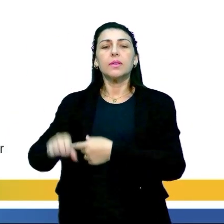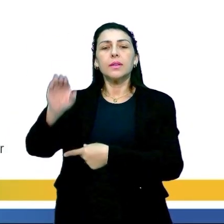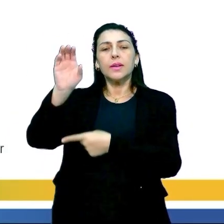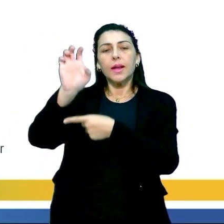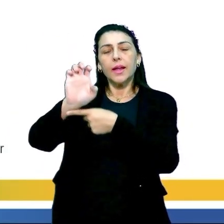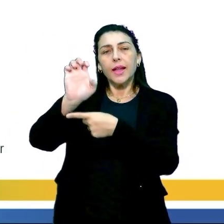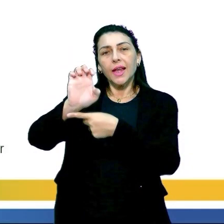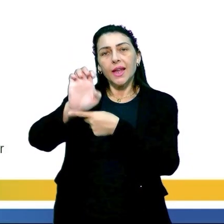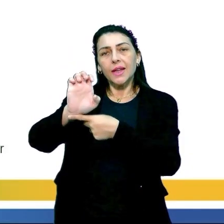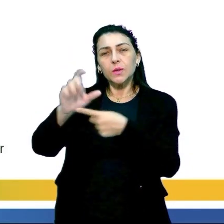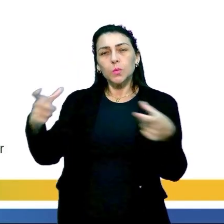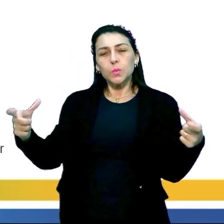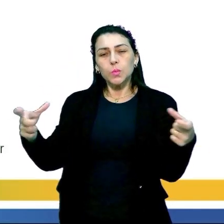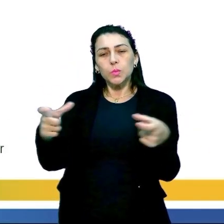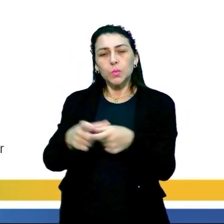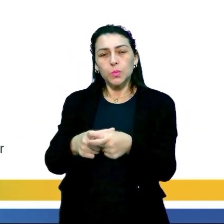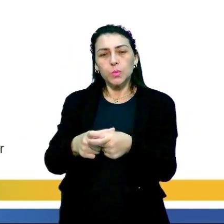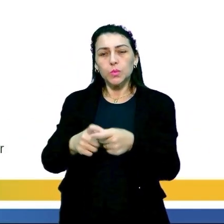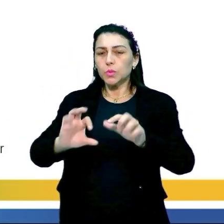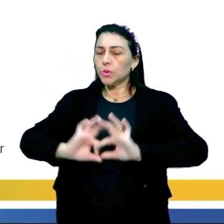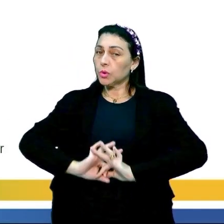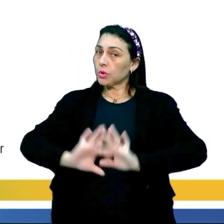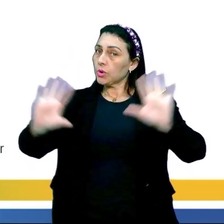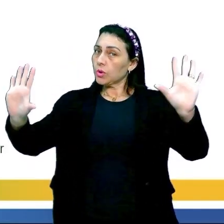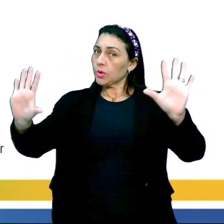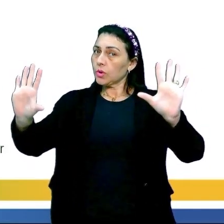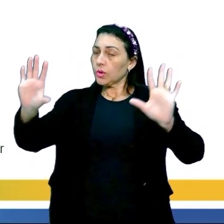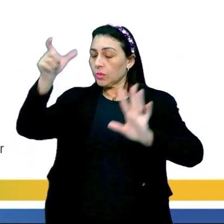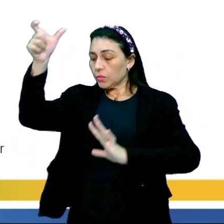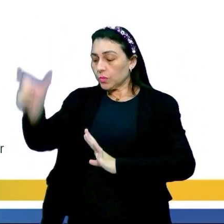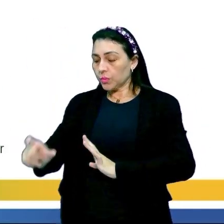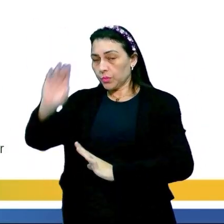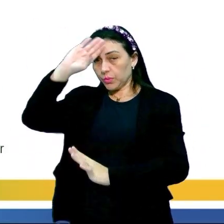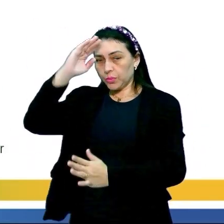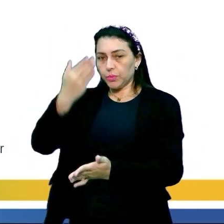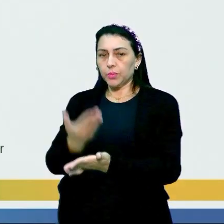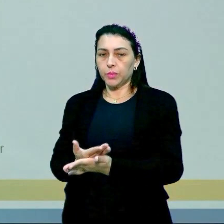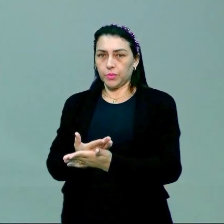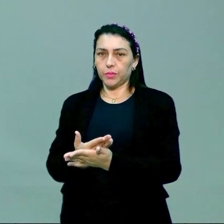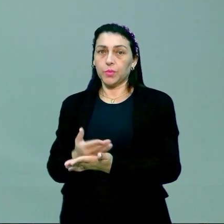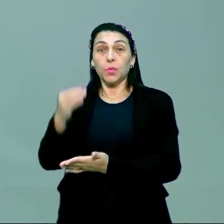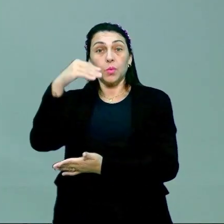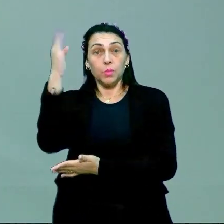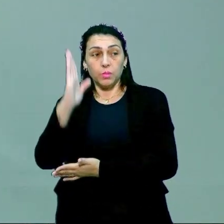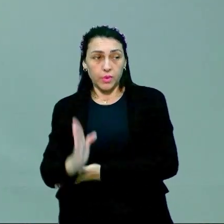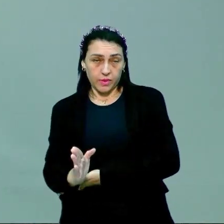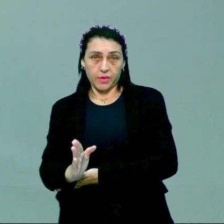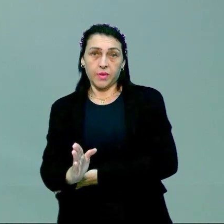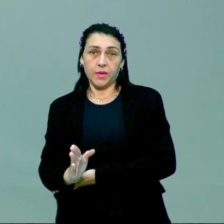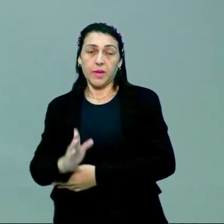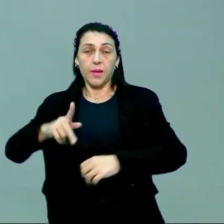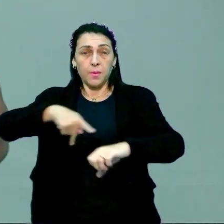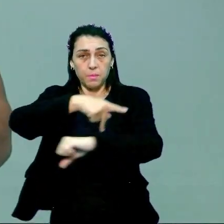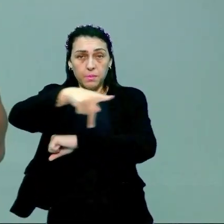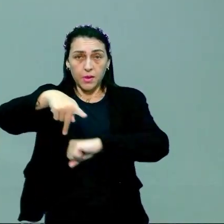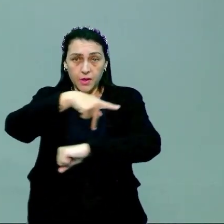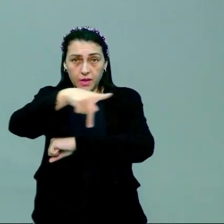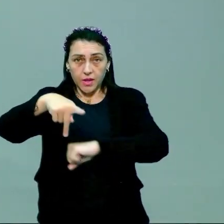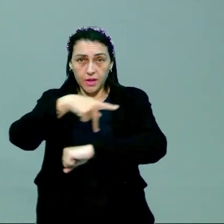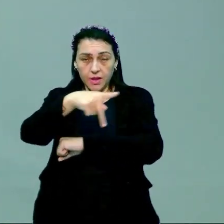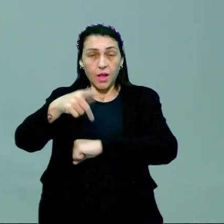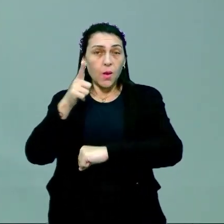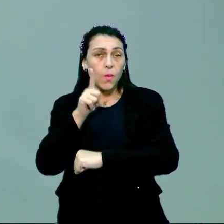Vamos observar. Letra E, restringem a liberdade de credo. O Brasil, ele é um país que